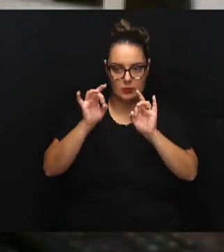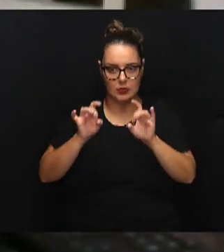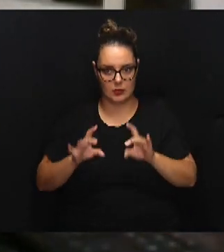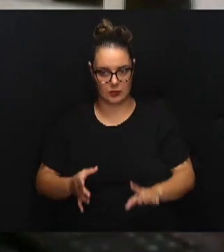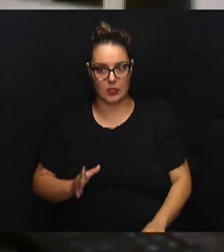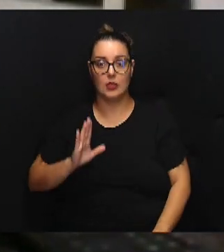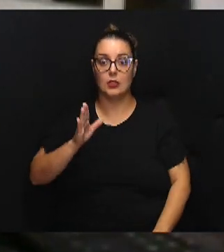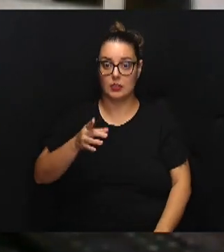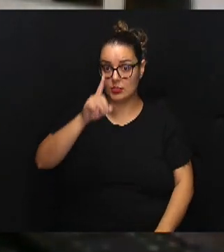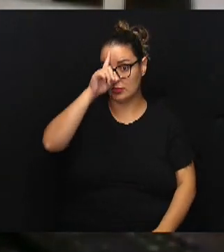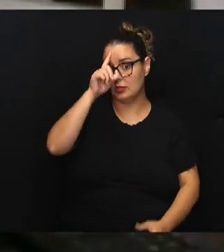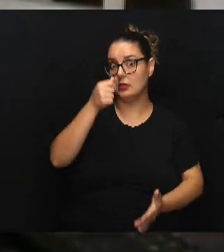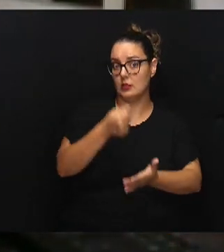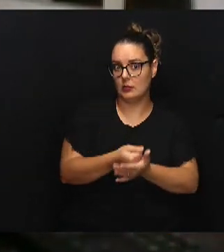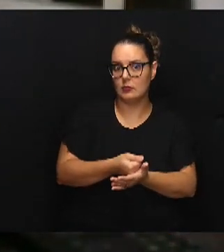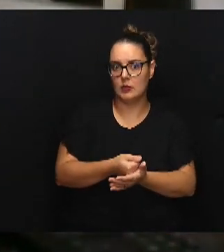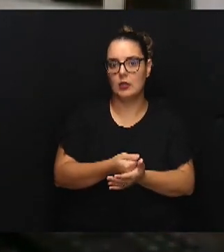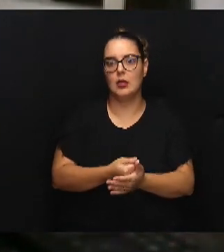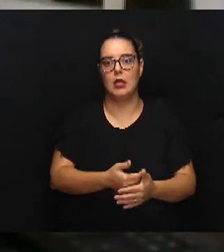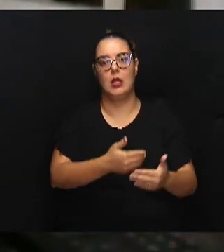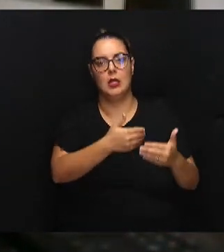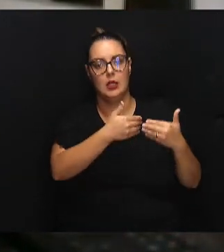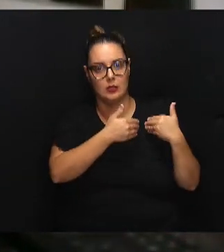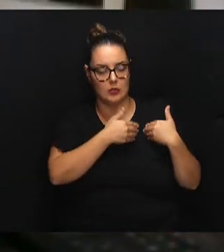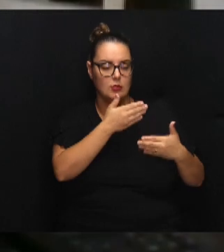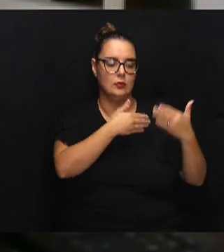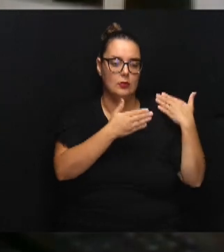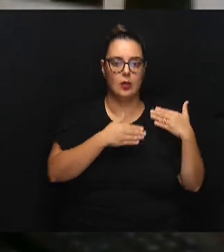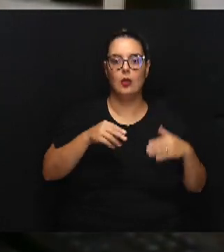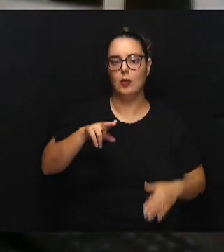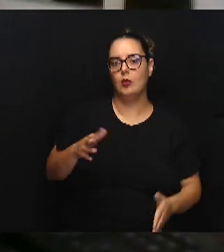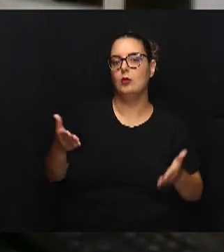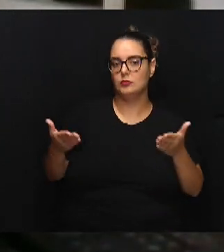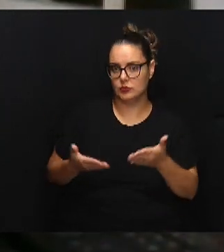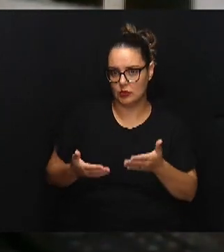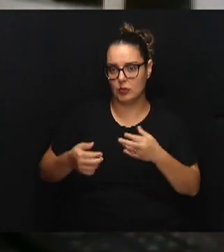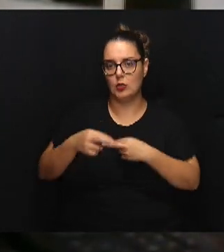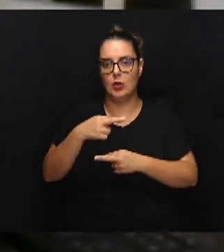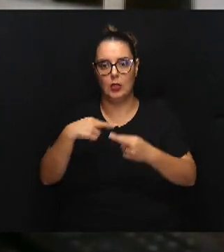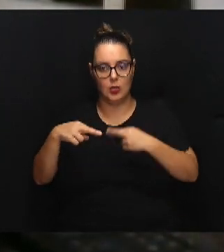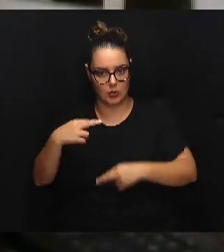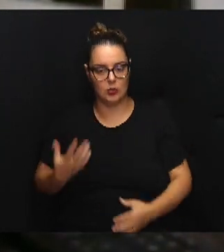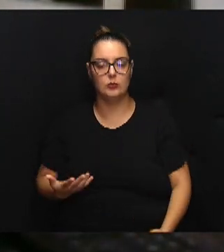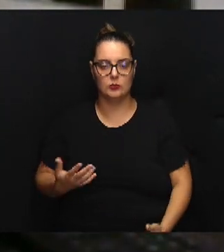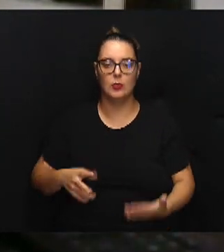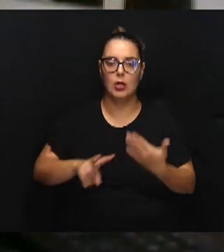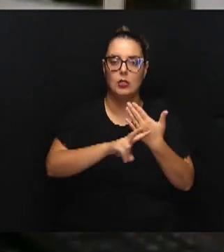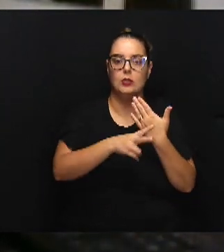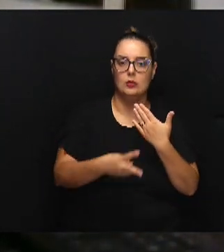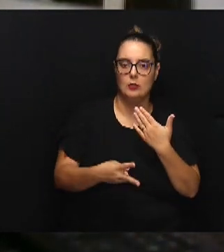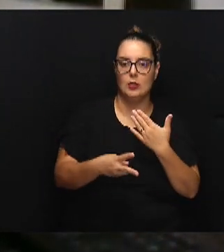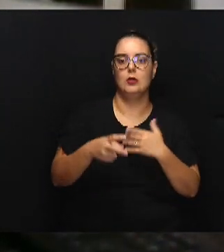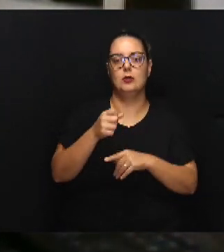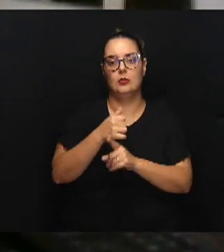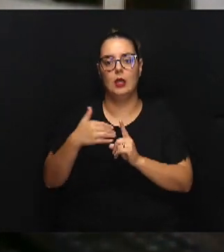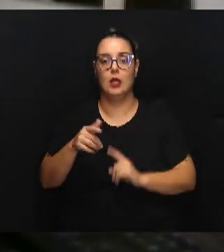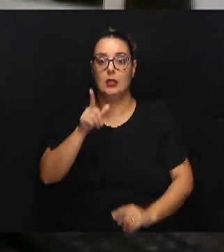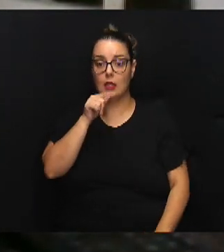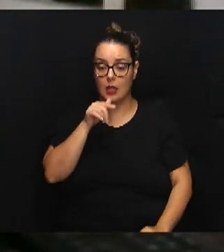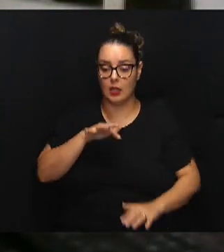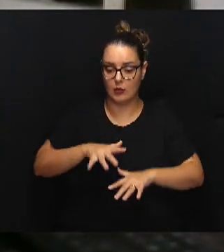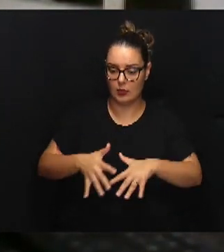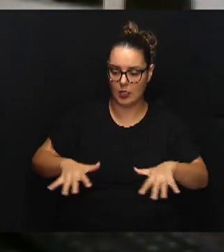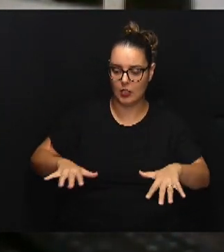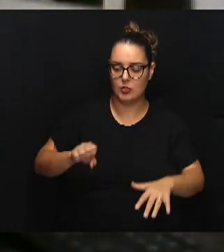já determinam as responsabilidades, seja do passado, seja do presente, em relação a impactos do solo e água subterrânea em relação à